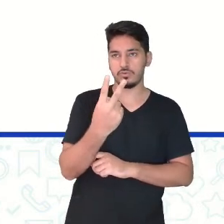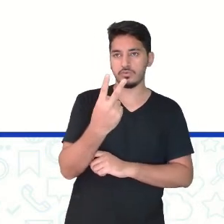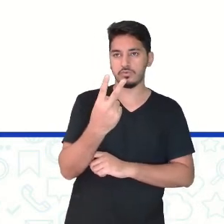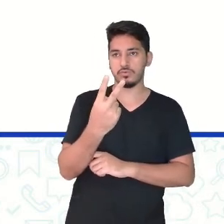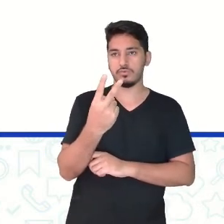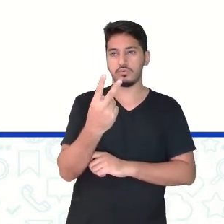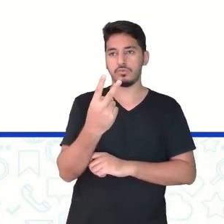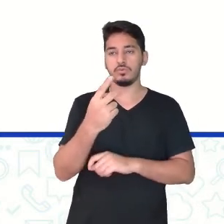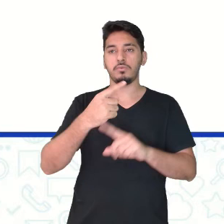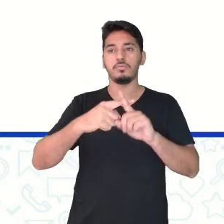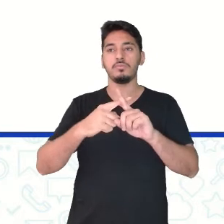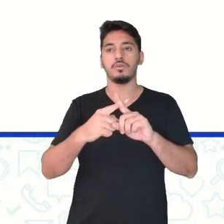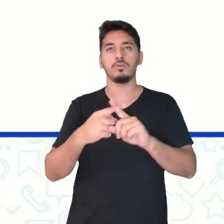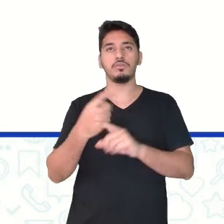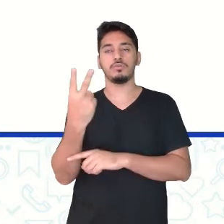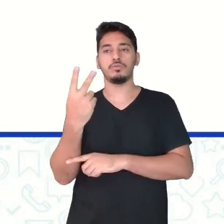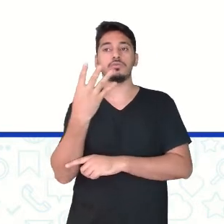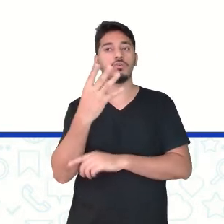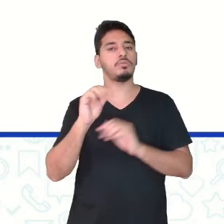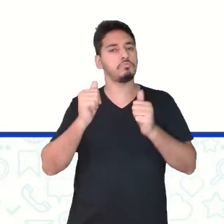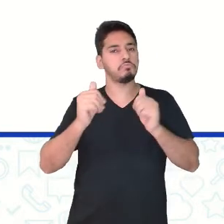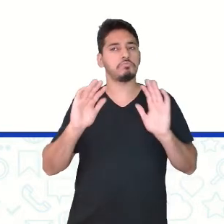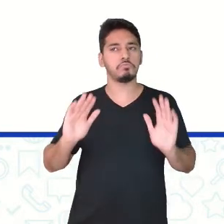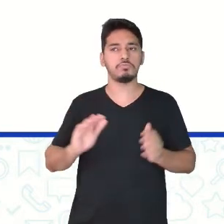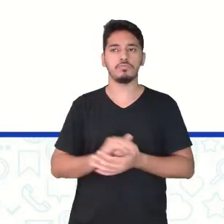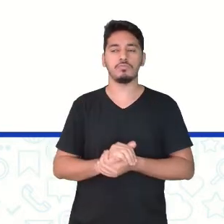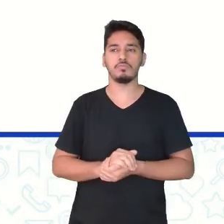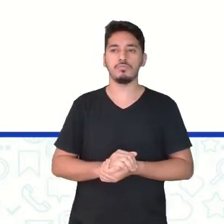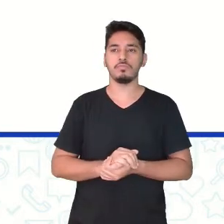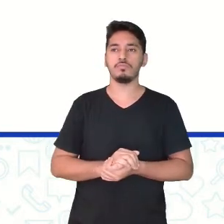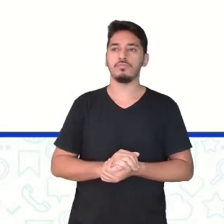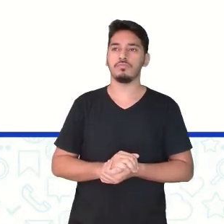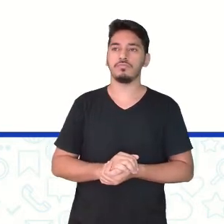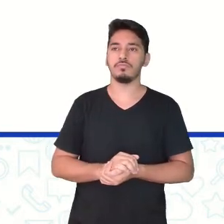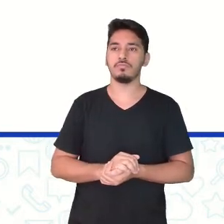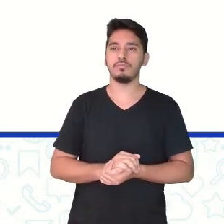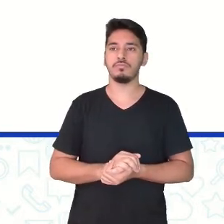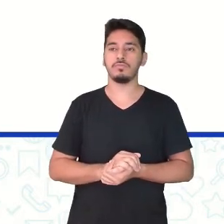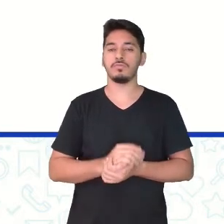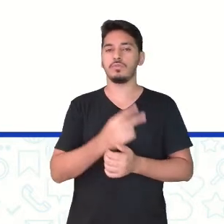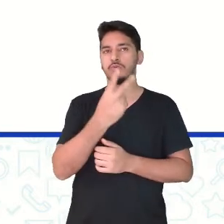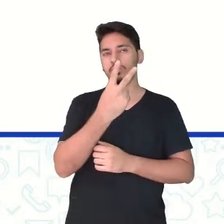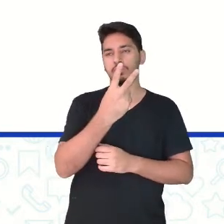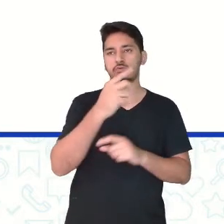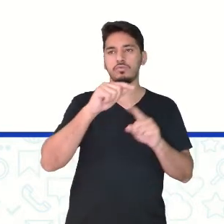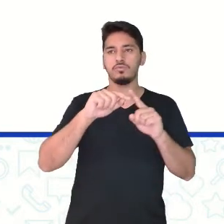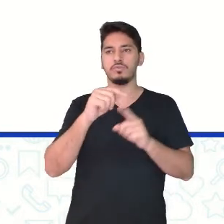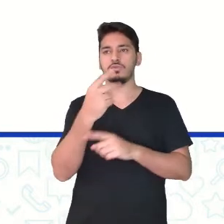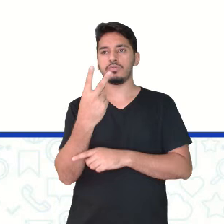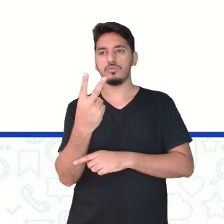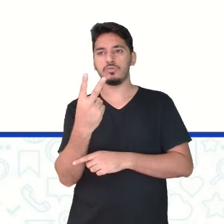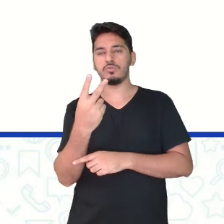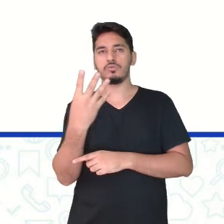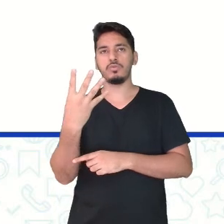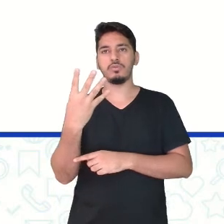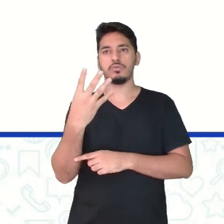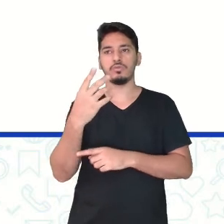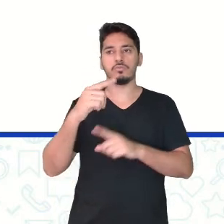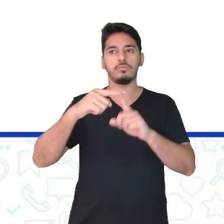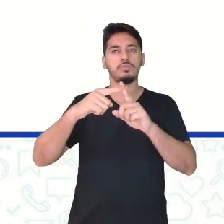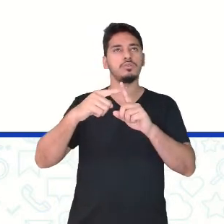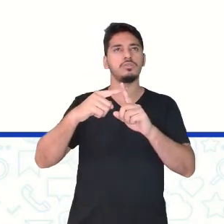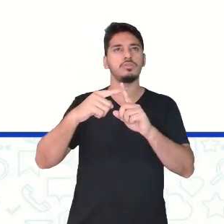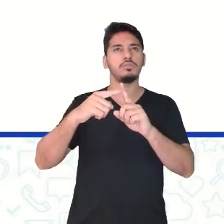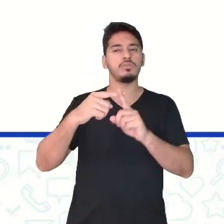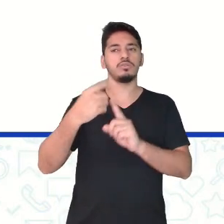2. 2 mais 2, 4. Bateu, ó. Na figura 2, o N é 2. 2 vezes 2, 4. Mais 2, 6. E aí